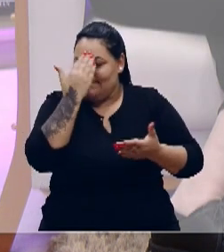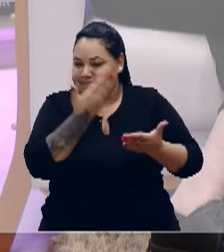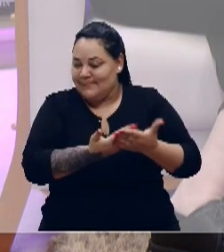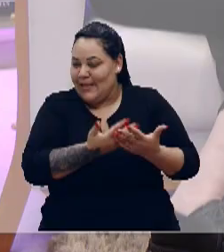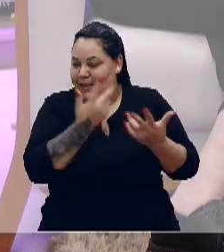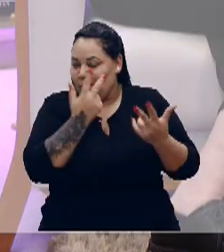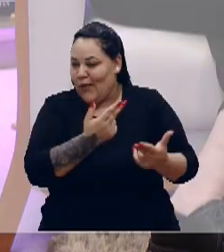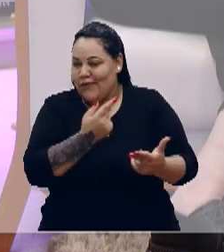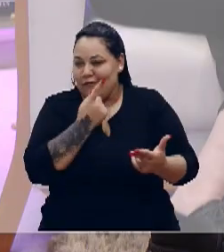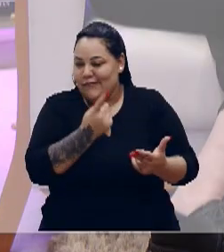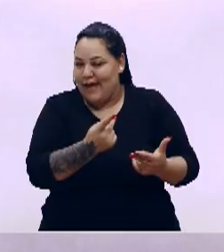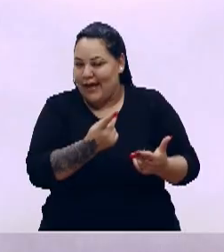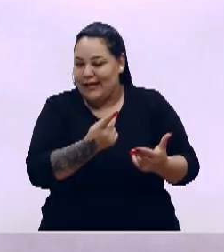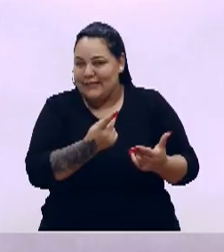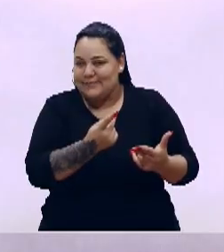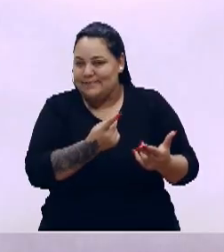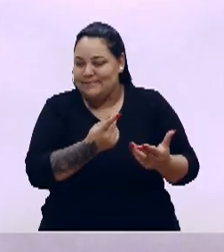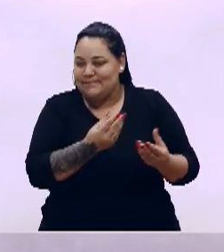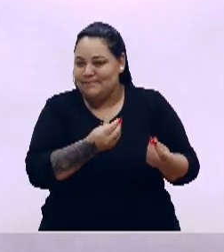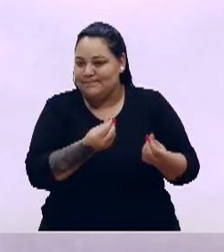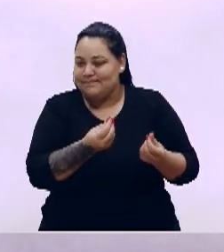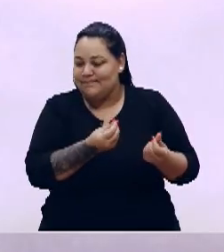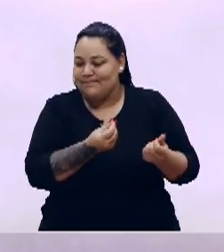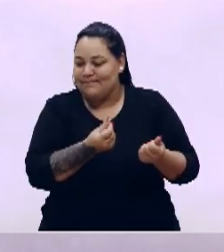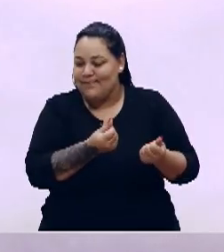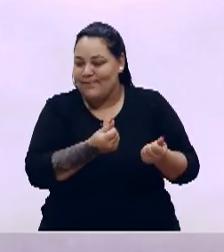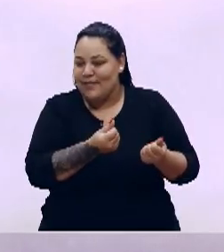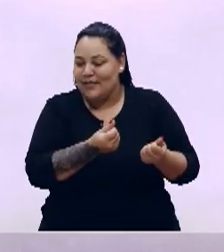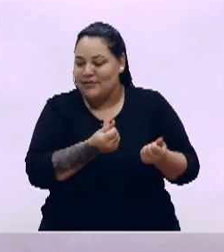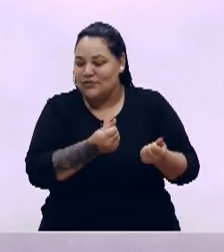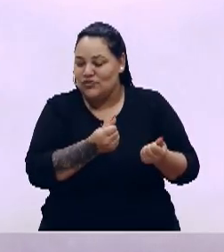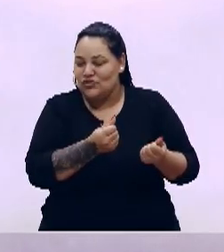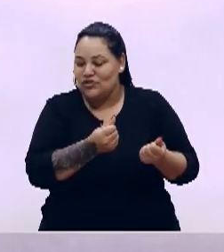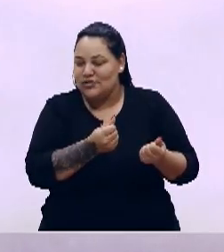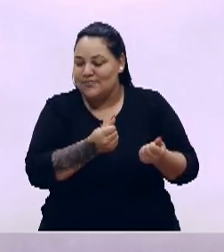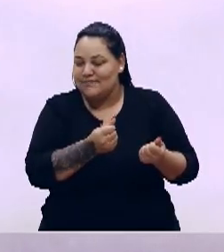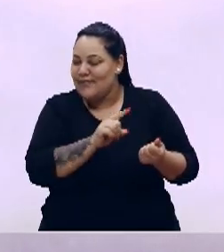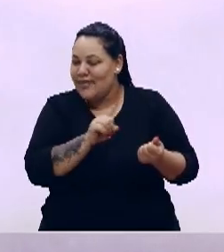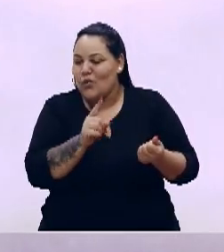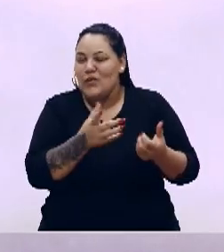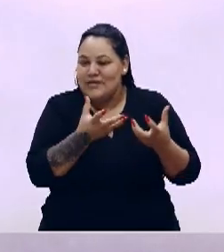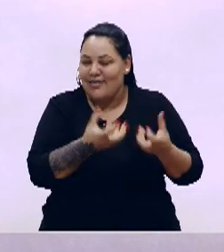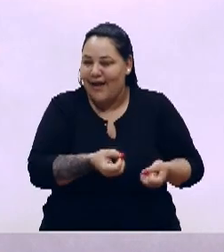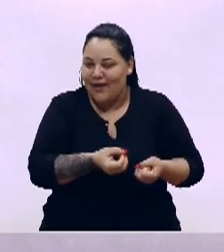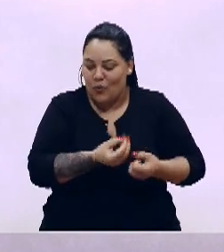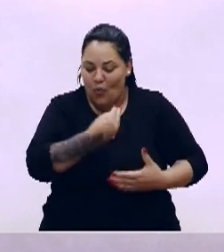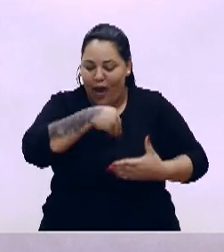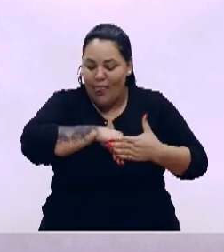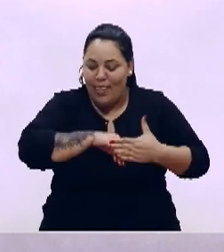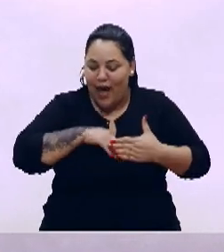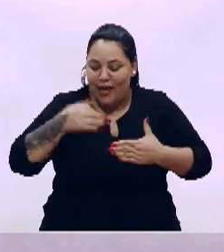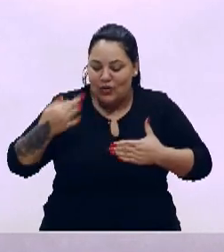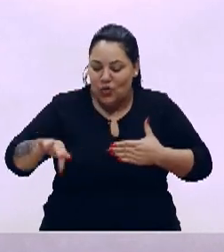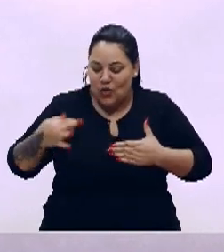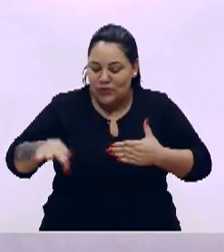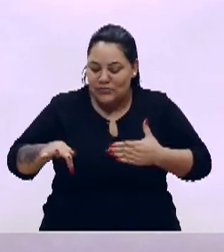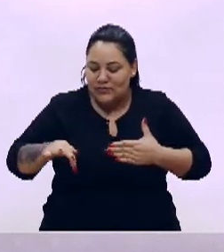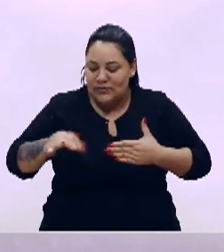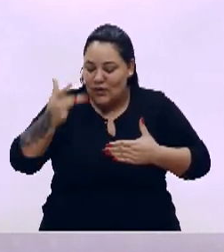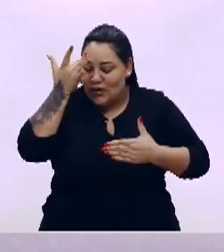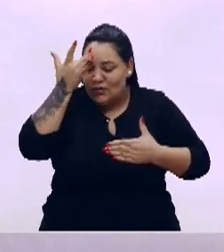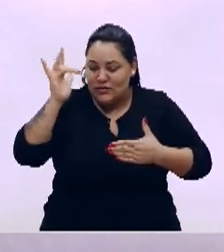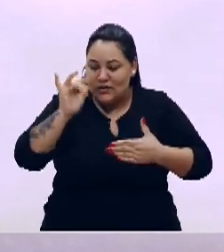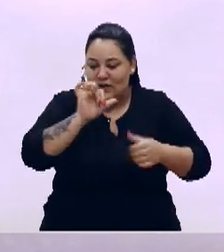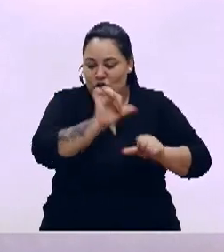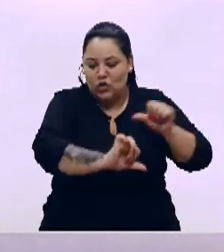desse movimento de não tolerar deixar a dor aí dentro. Então, eu não sei se eu diria transformar a dor em amor. Dor é dor,